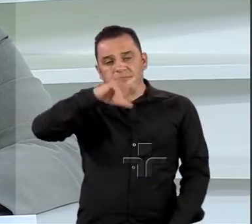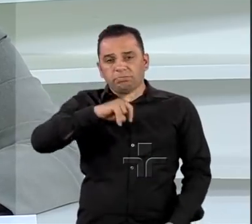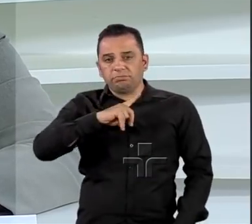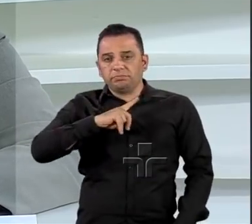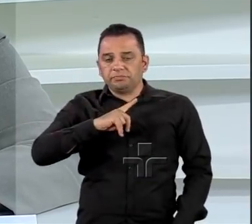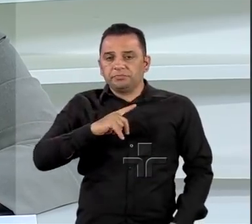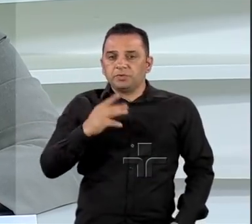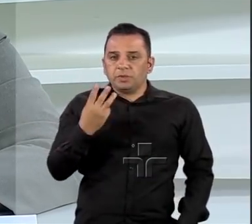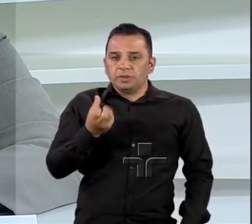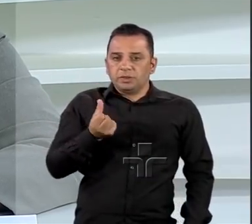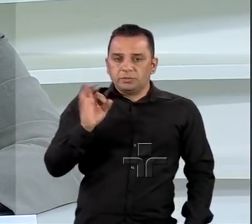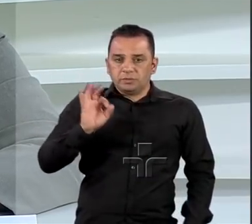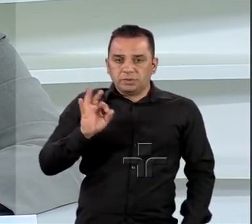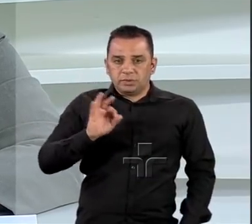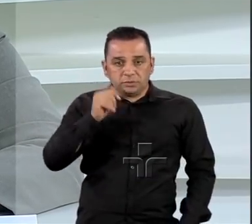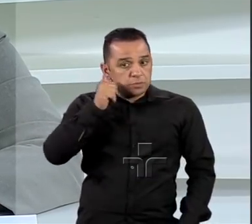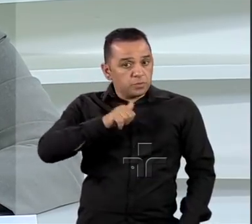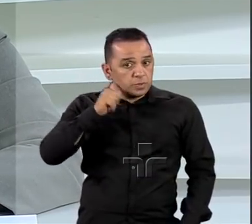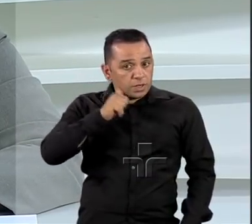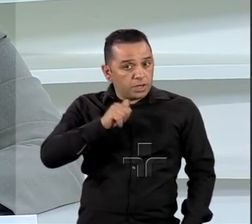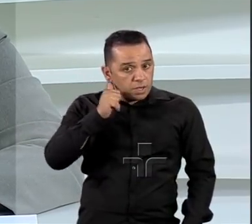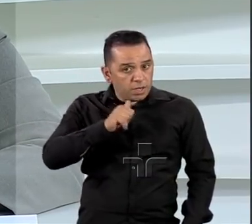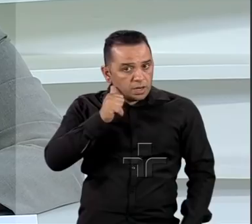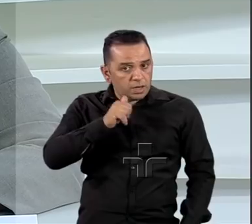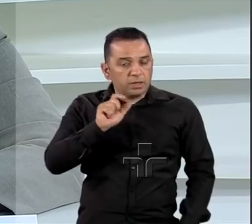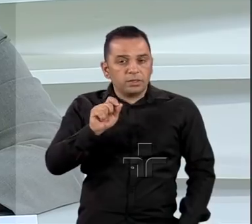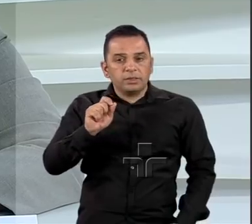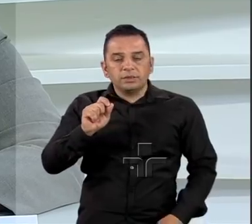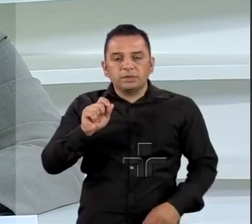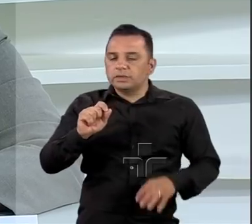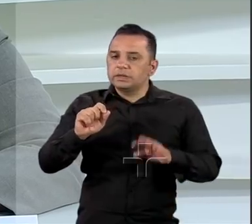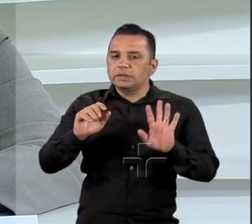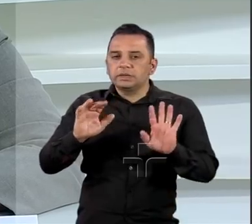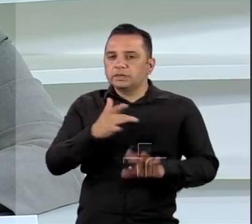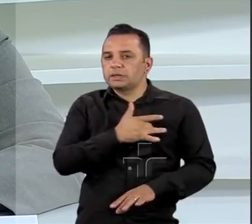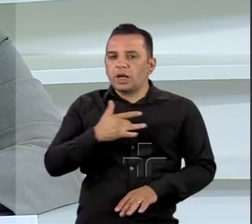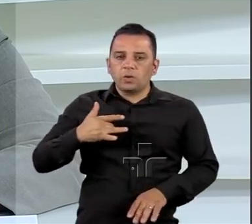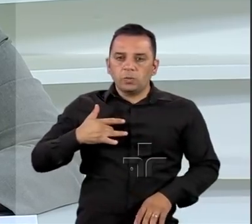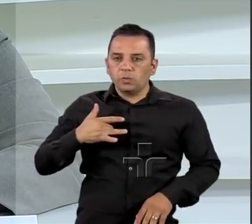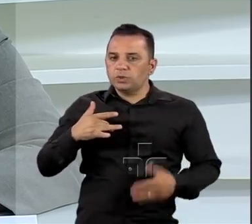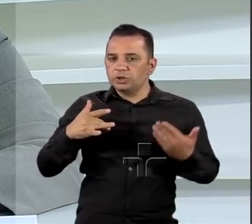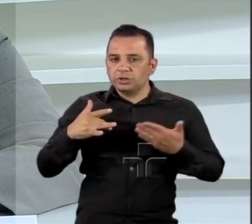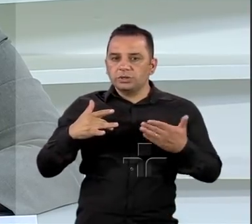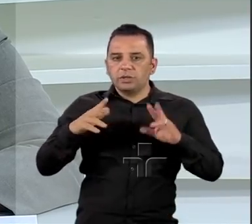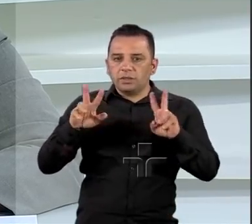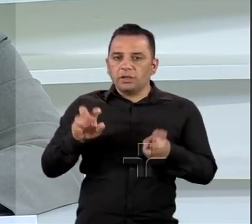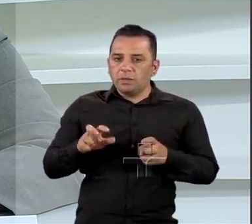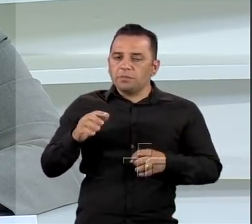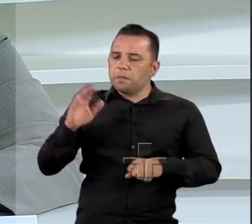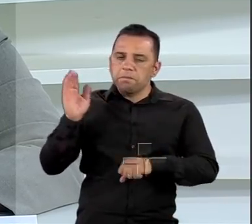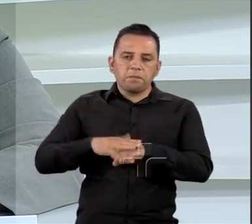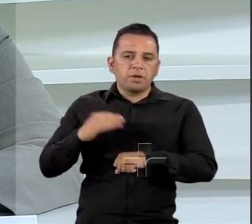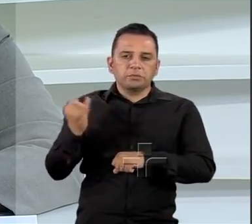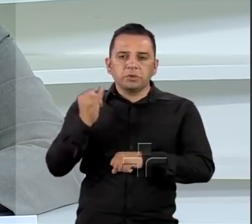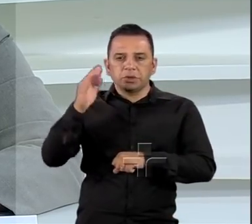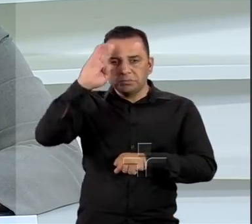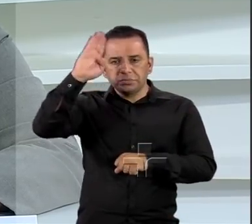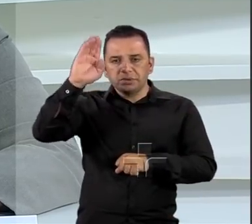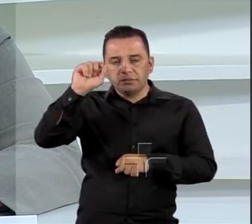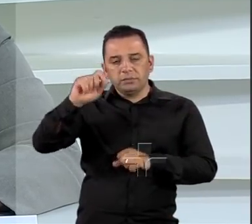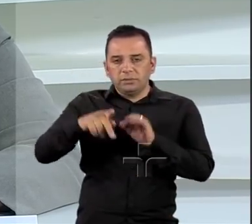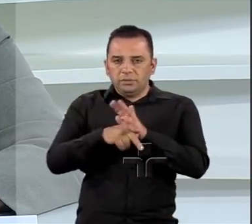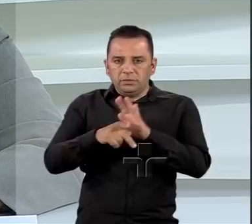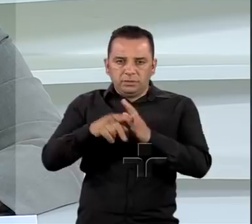recorte, 46% das mulheres julgam que saúde é o tema mais importante a ser discutido nessas eleições.